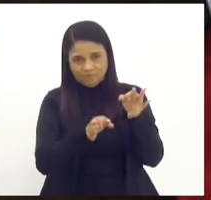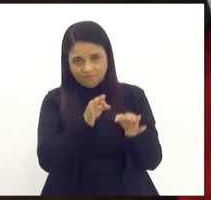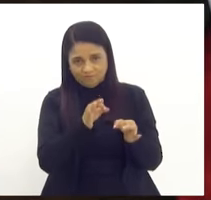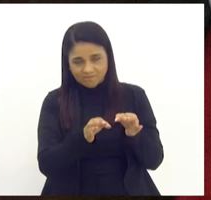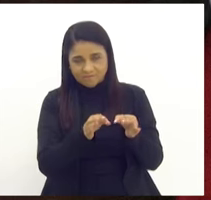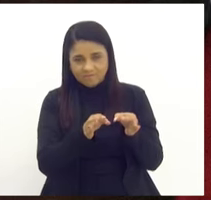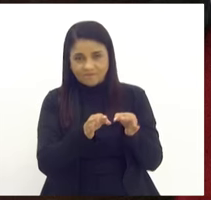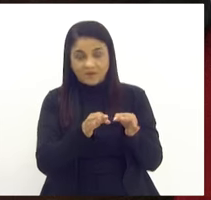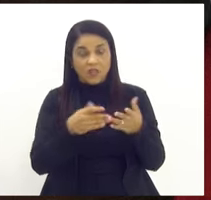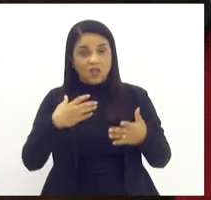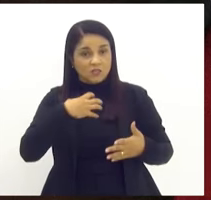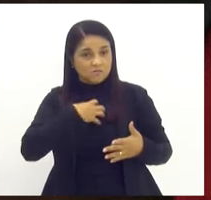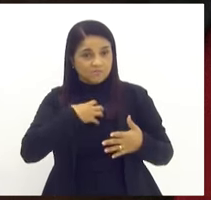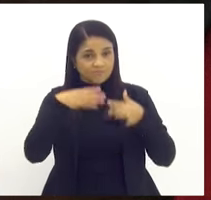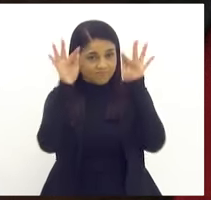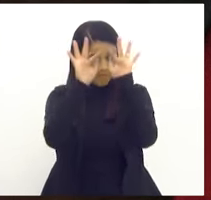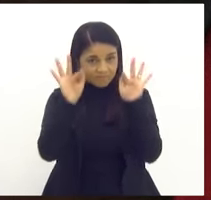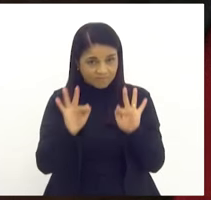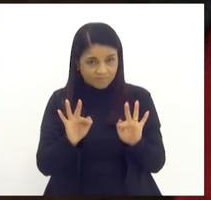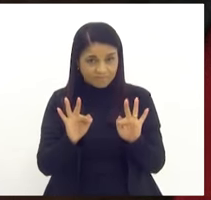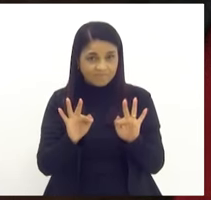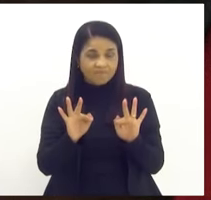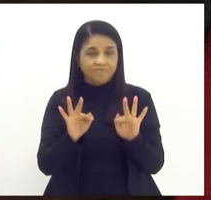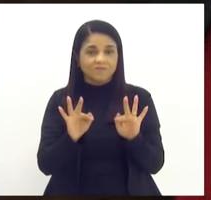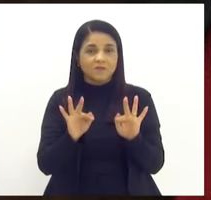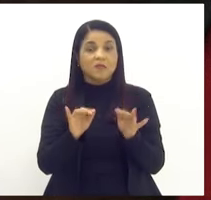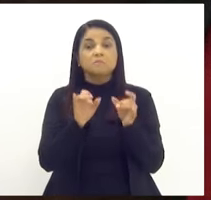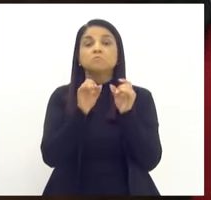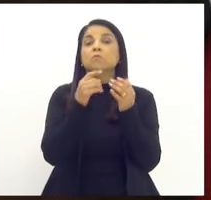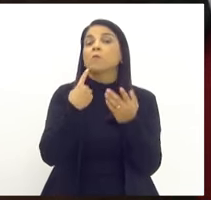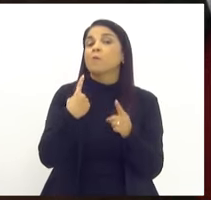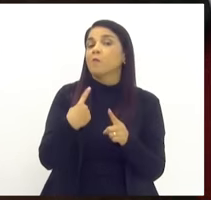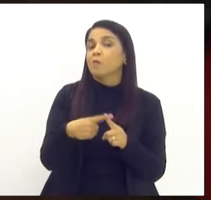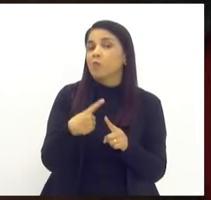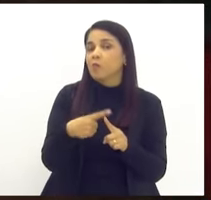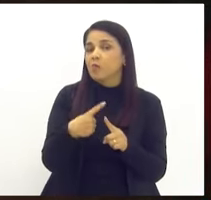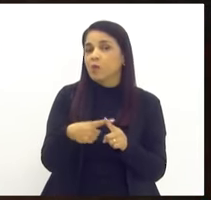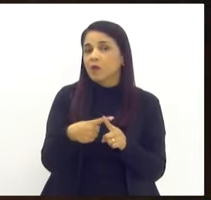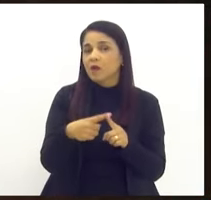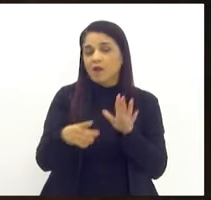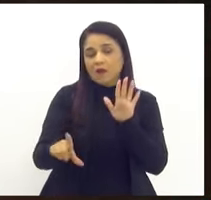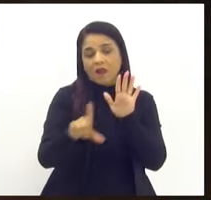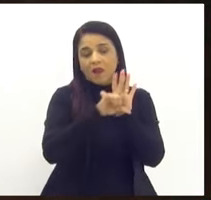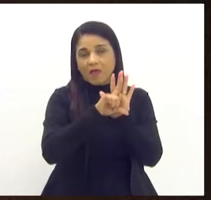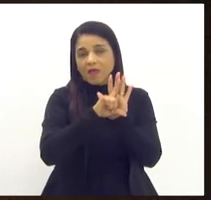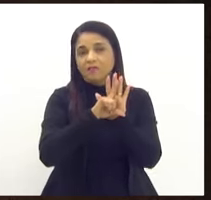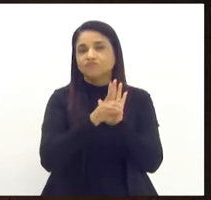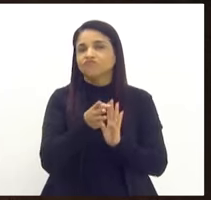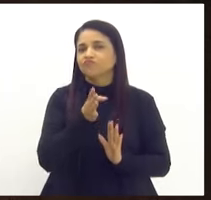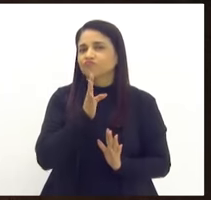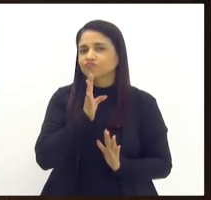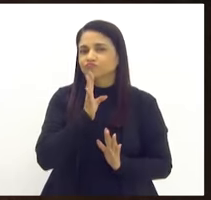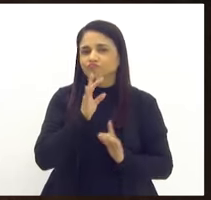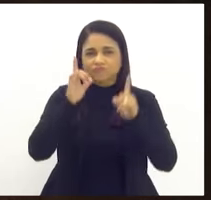tô feliz é exatamente por causa da Lei do Reconhecimento